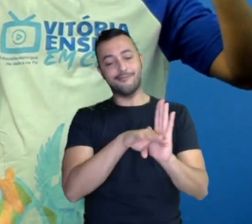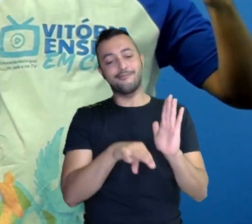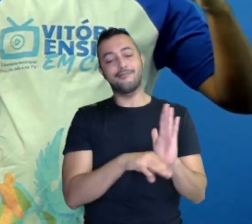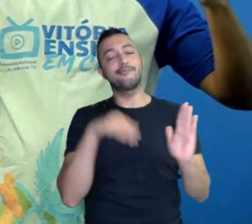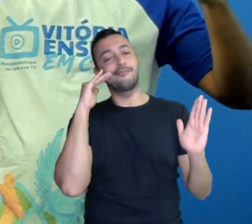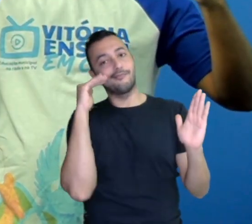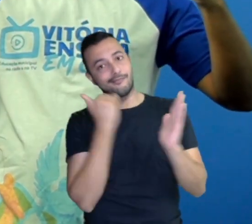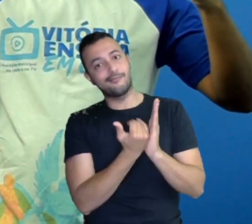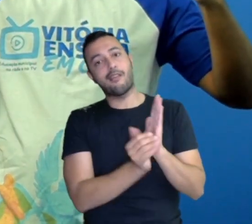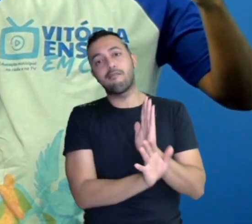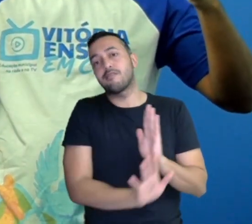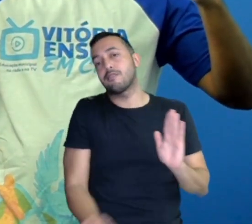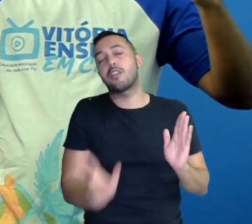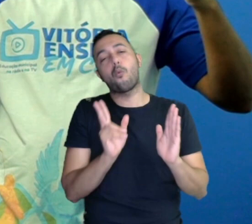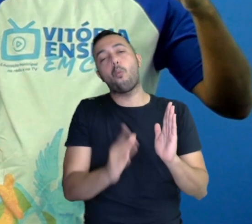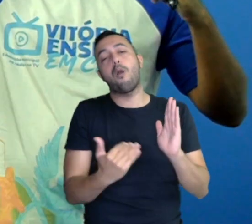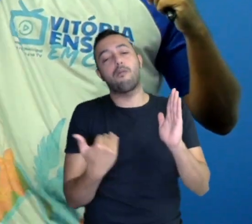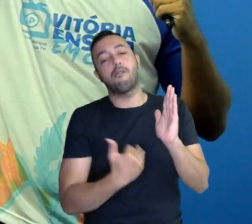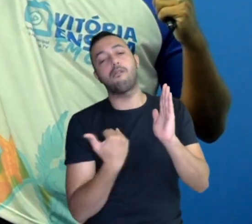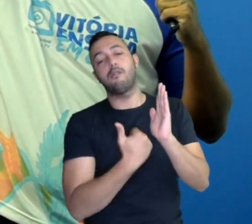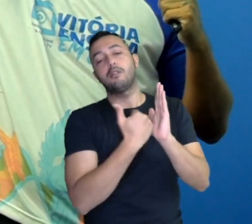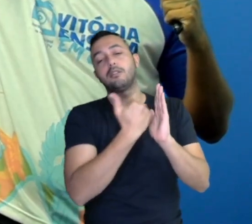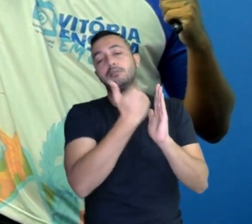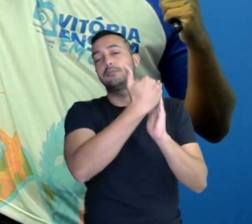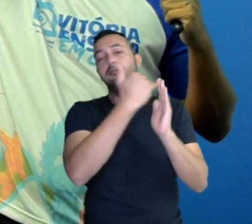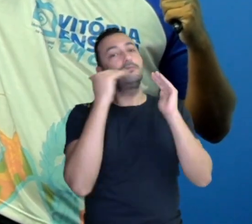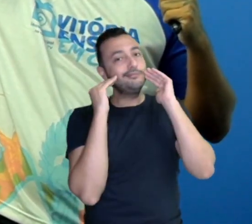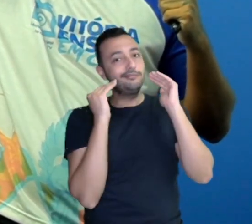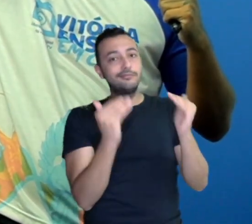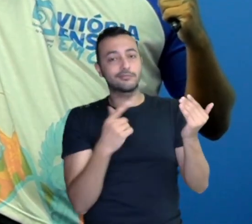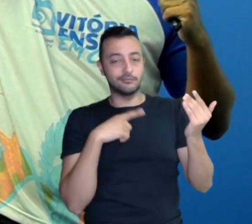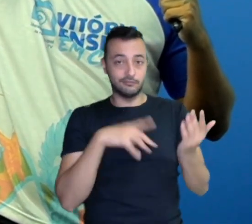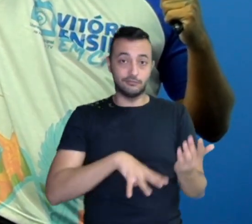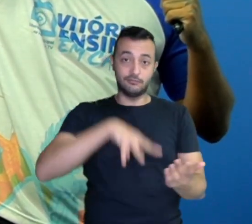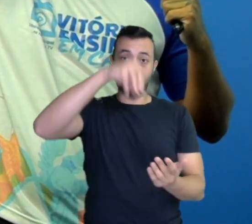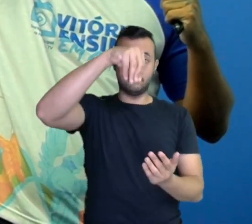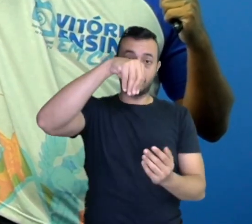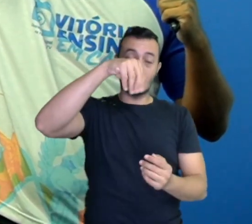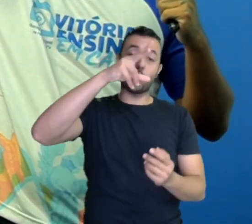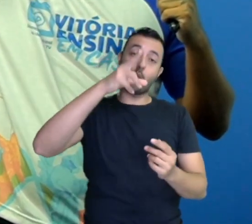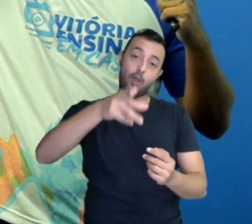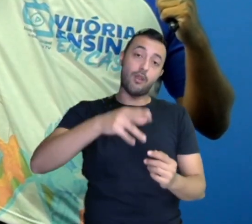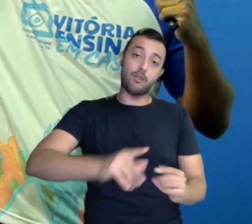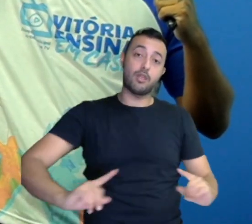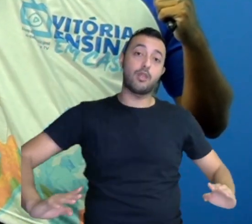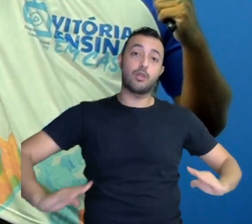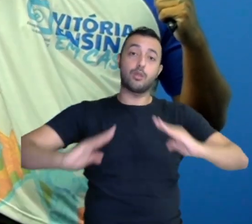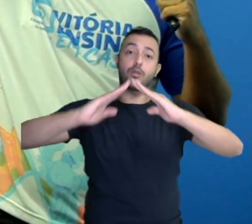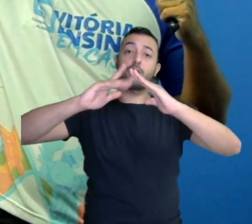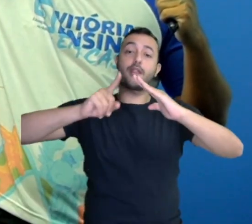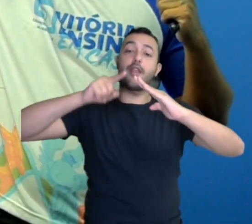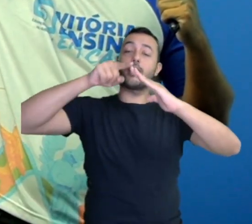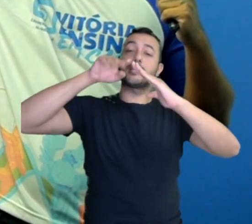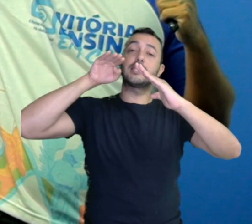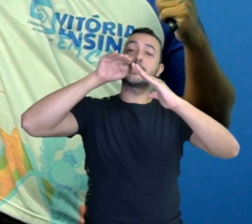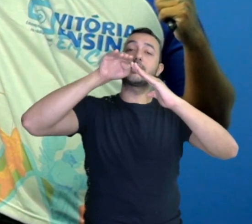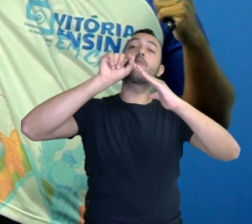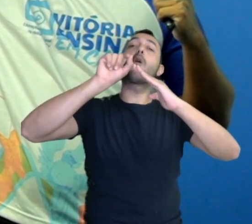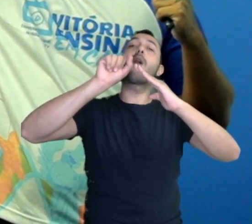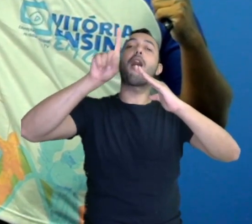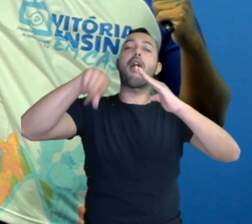uma pirâmide, né? Como eu estava falando para vocês anteriormente. Nós tínhamos aqui no topo da pirâmide a realeza e sua família, né?